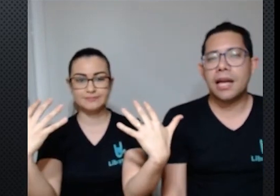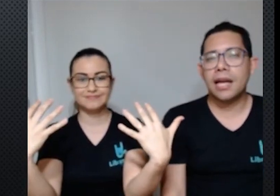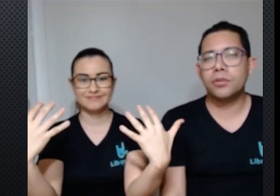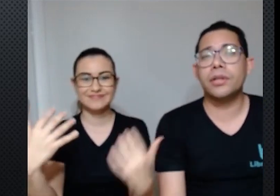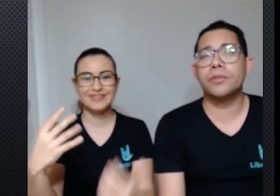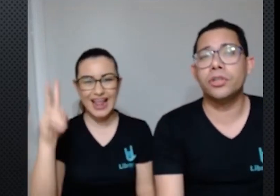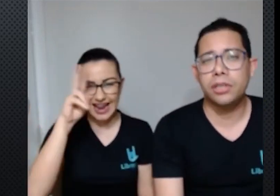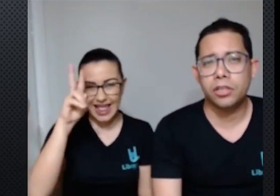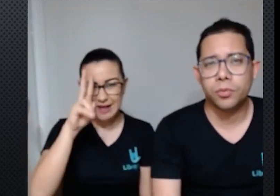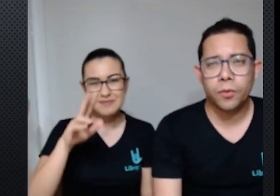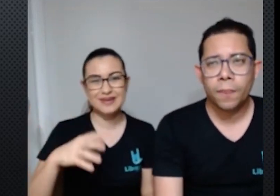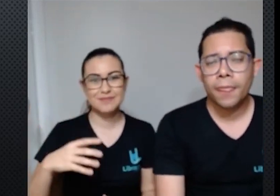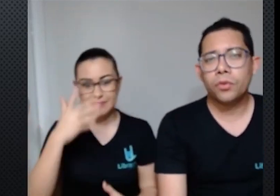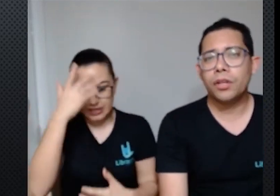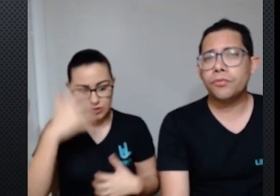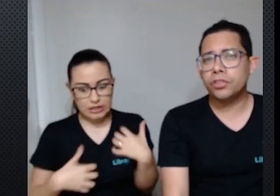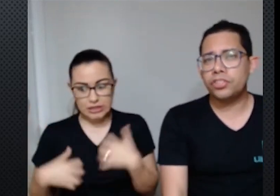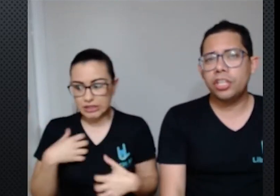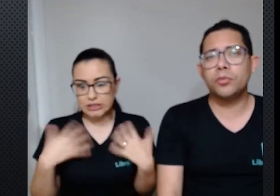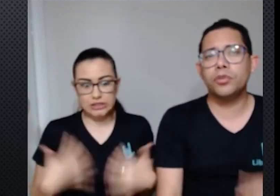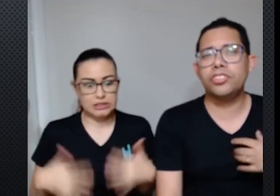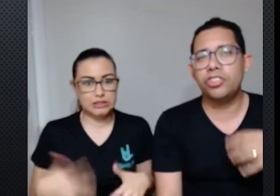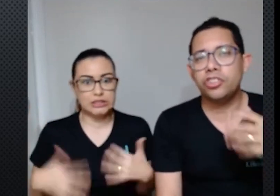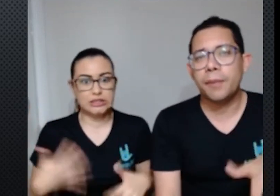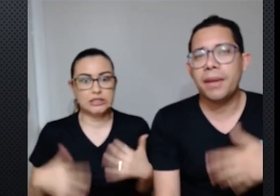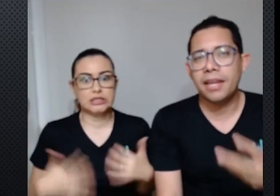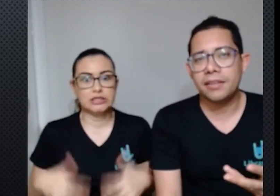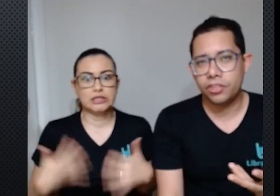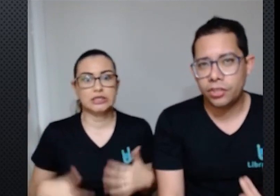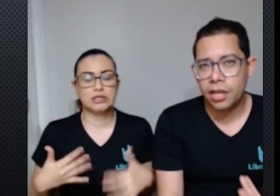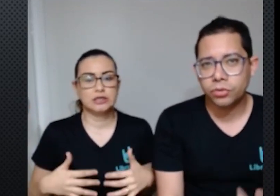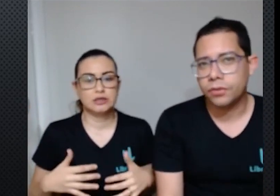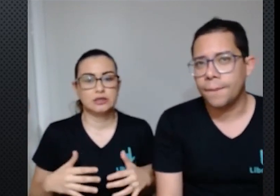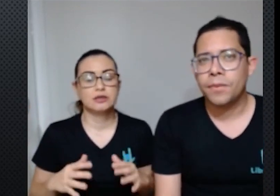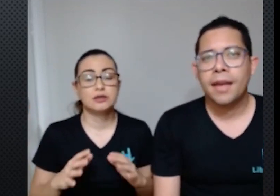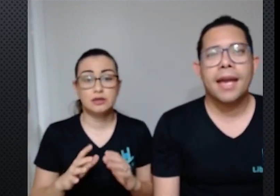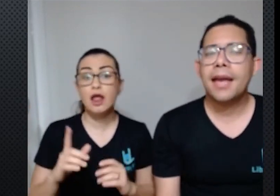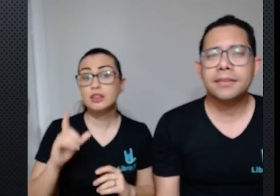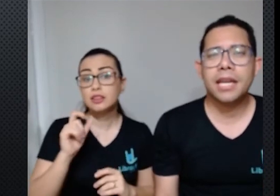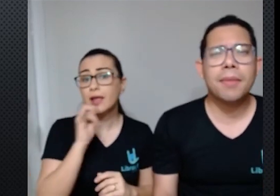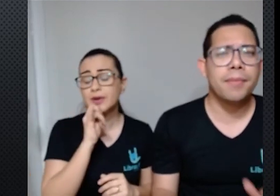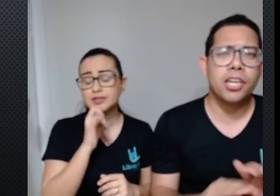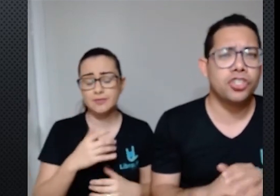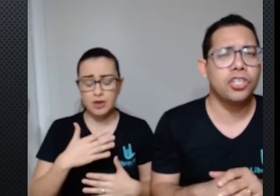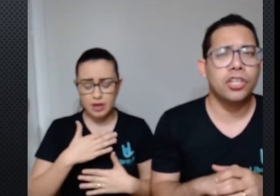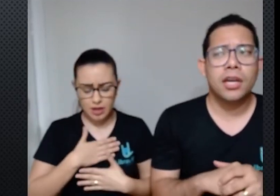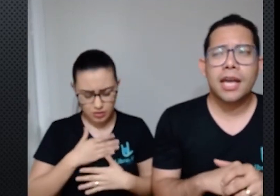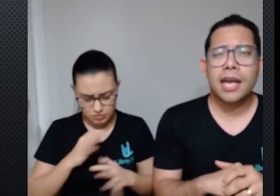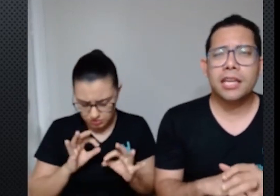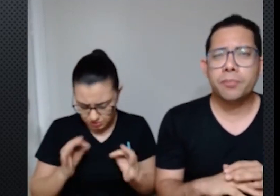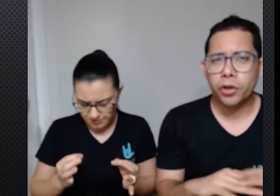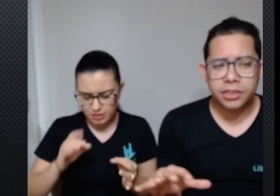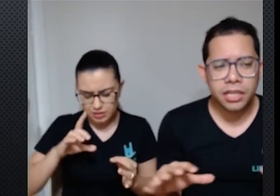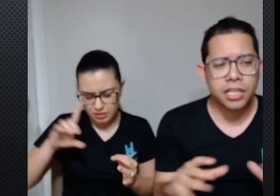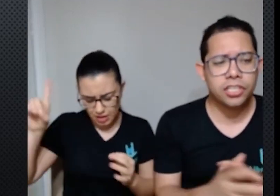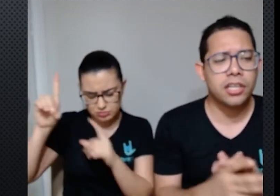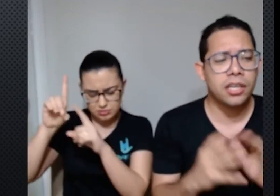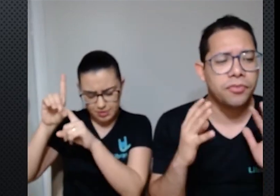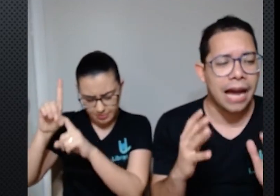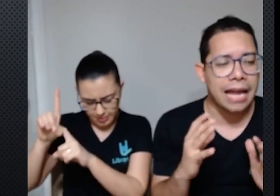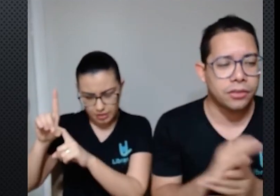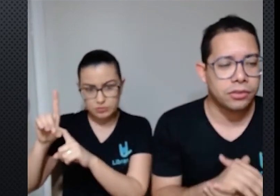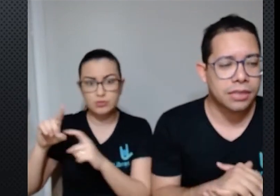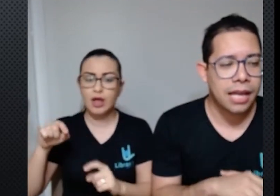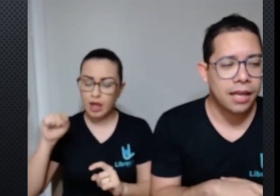questão do nervosismo. O nervosismo no sentido de dependência de Deus é extremamente importante